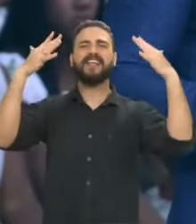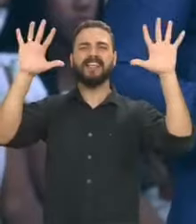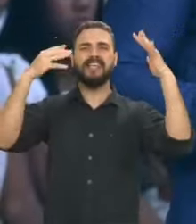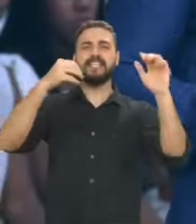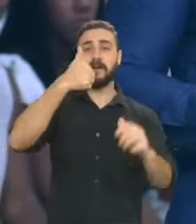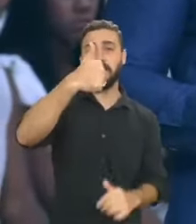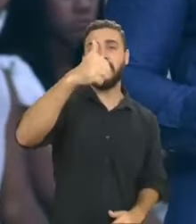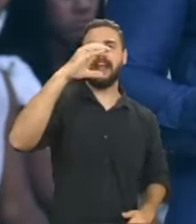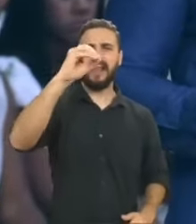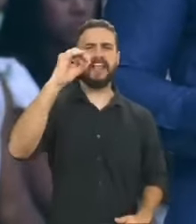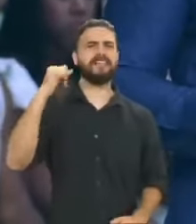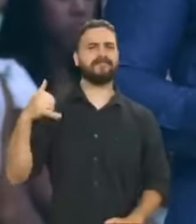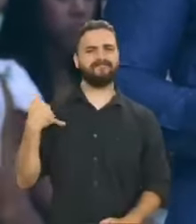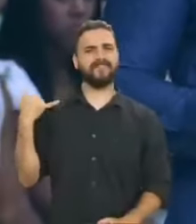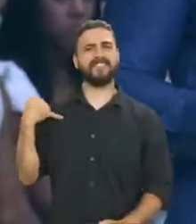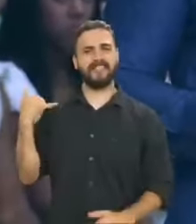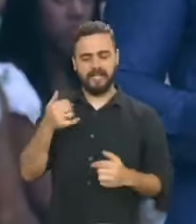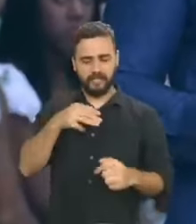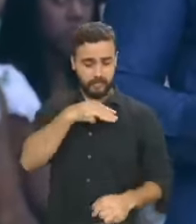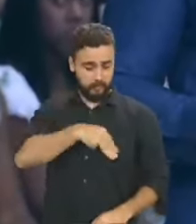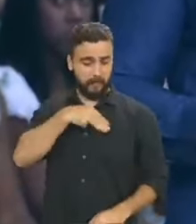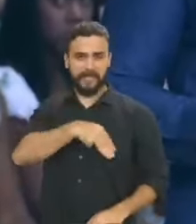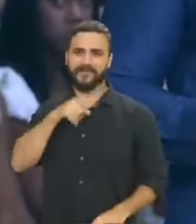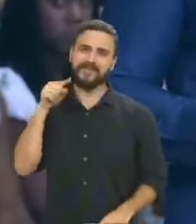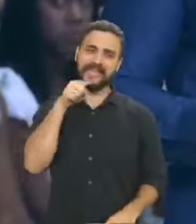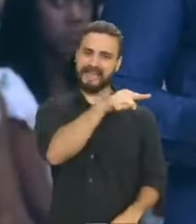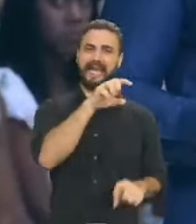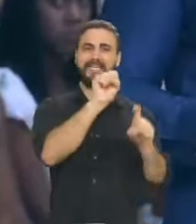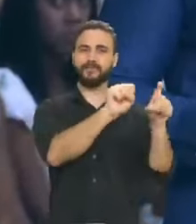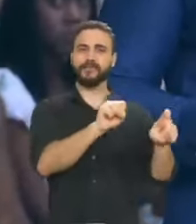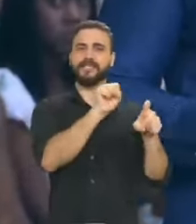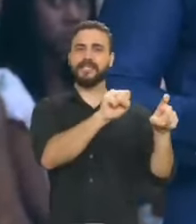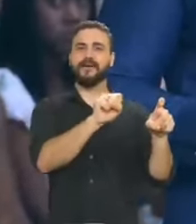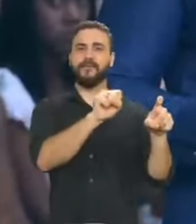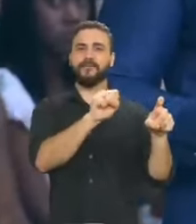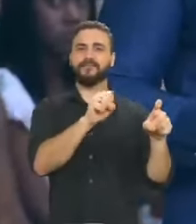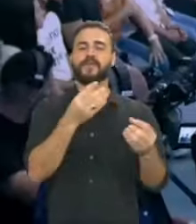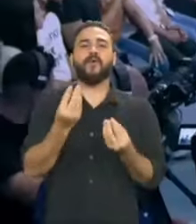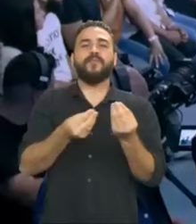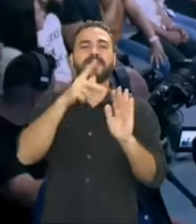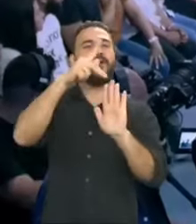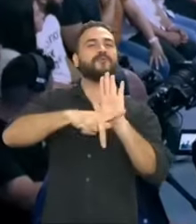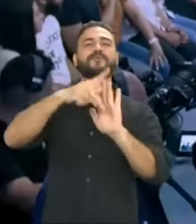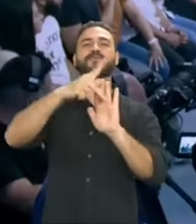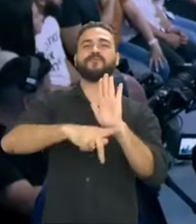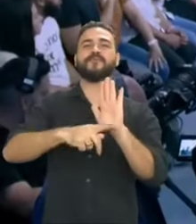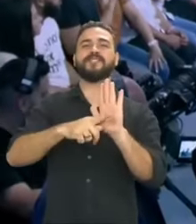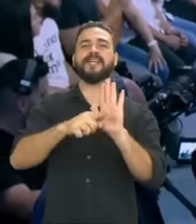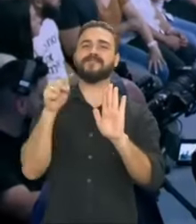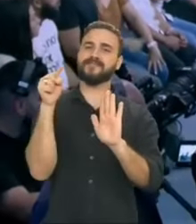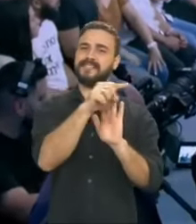meses, são 10 anos. Como que está o coração, está as expectativas, os projetos?